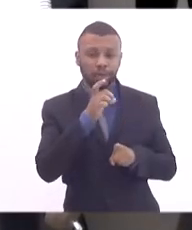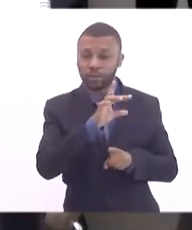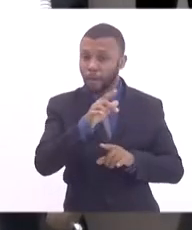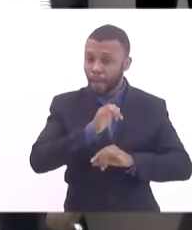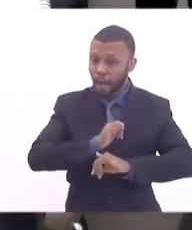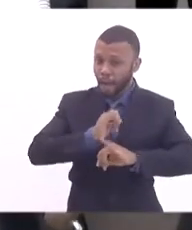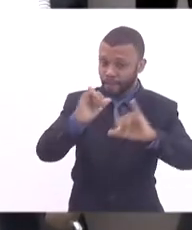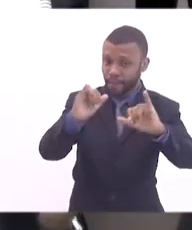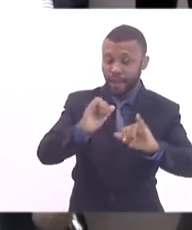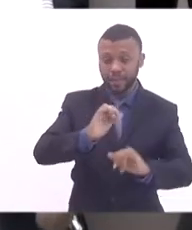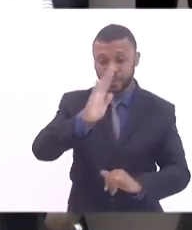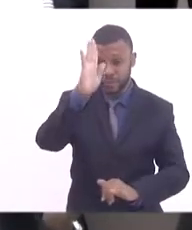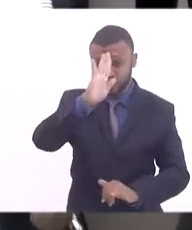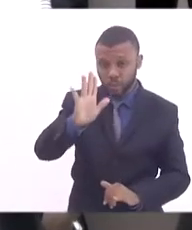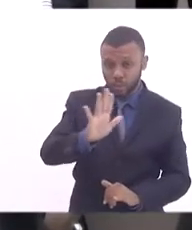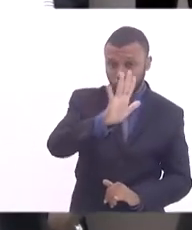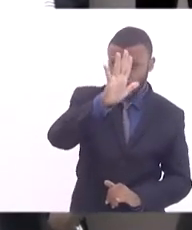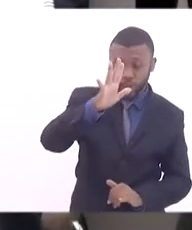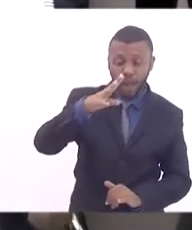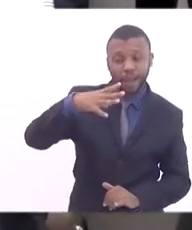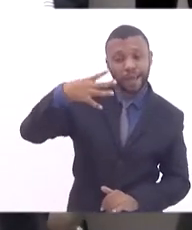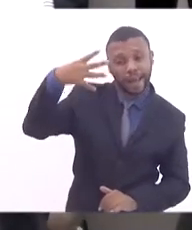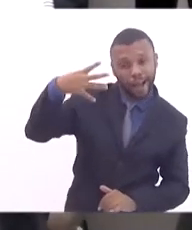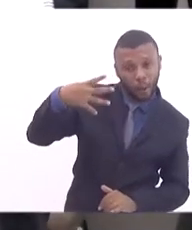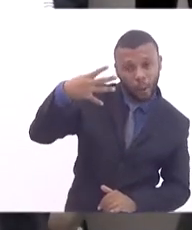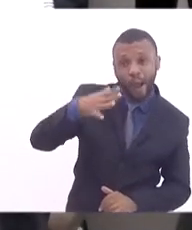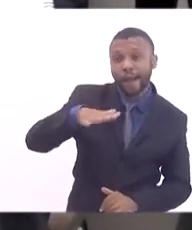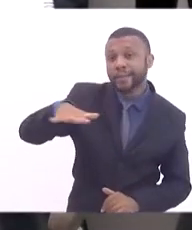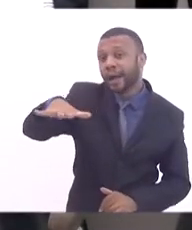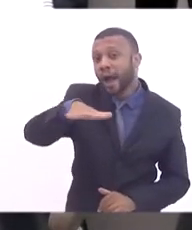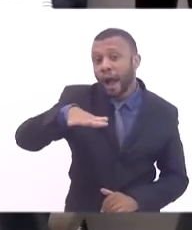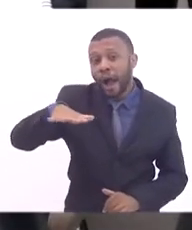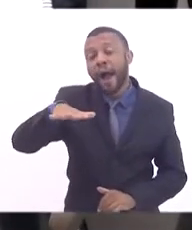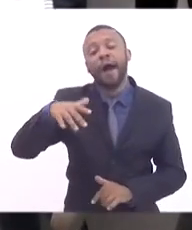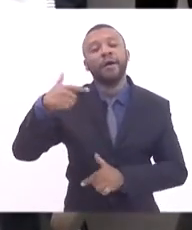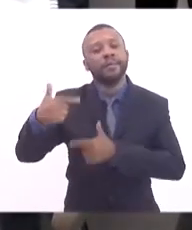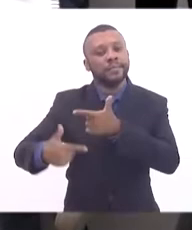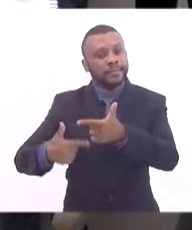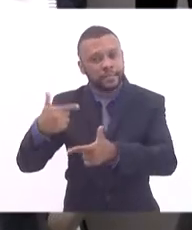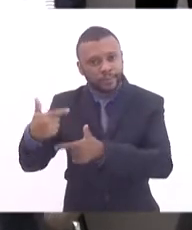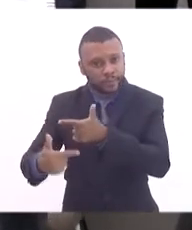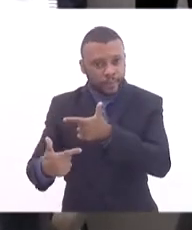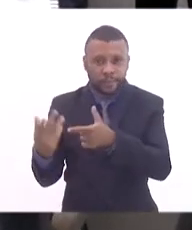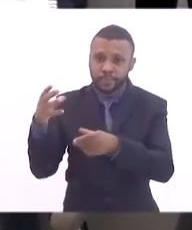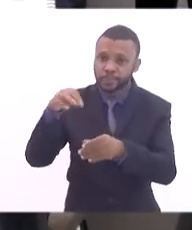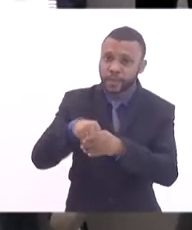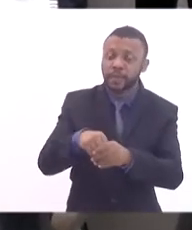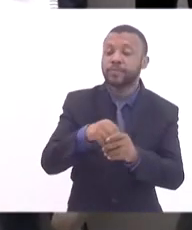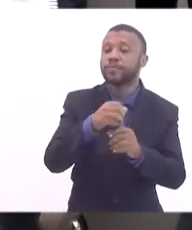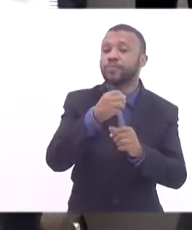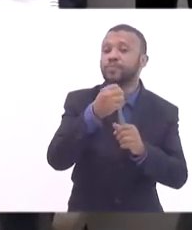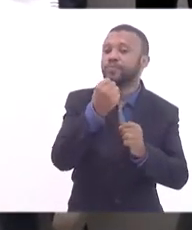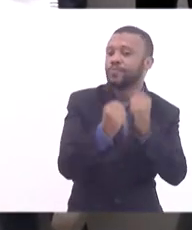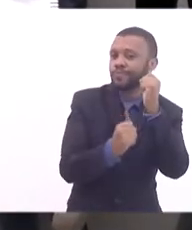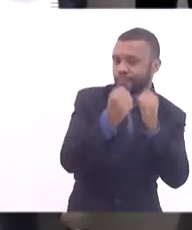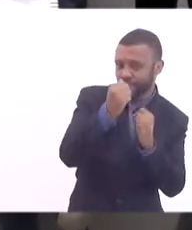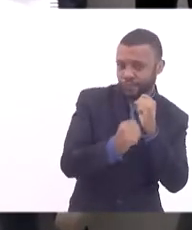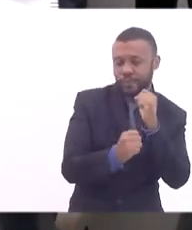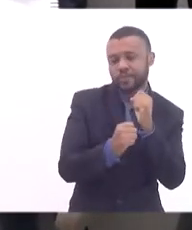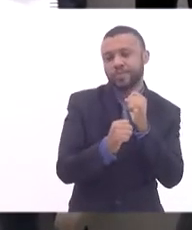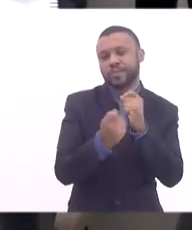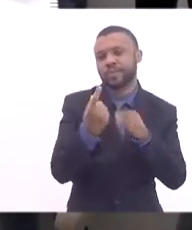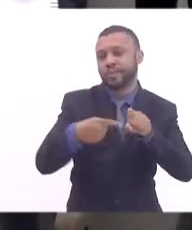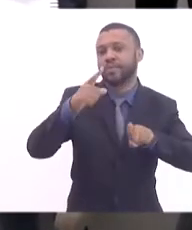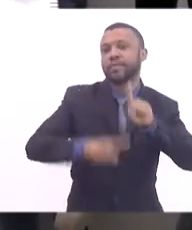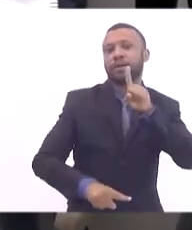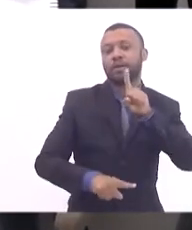país é a quarta que mais em quarta atividade da indústria de transformação que mais emprega